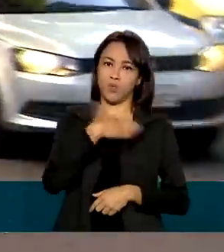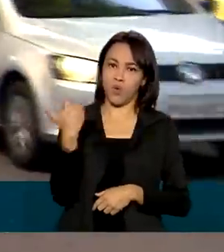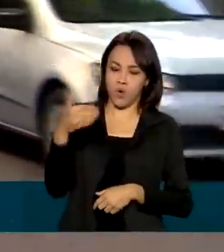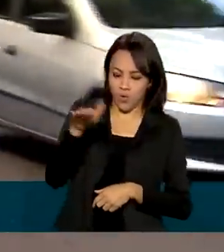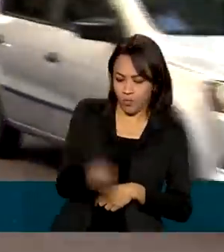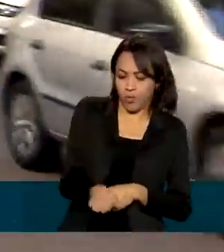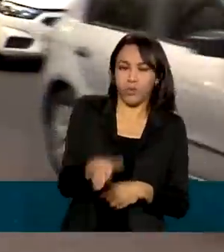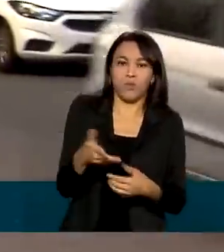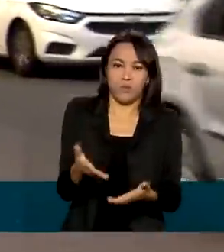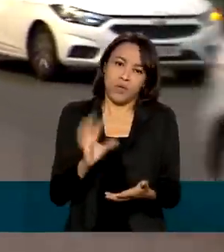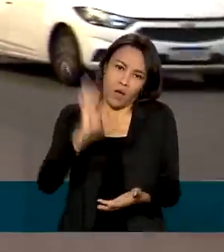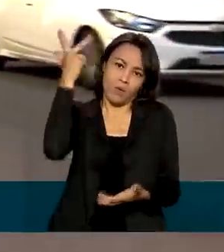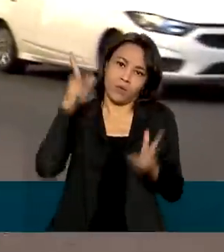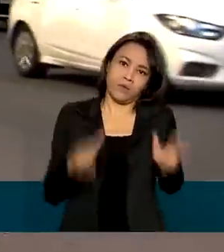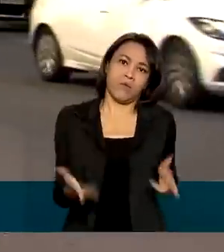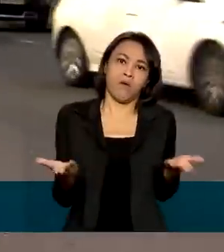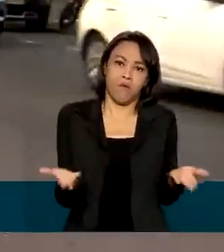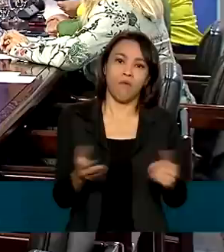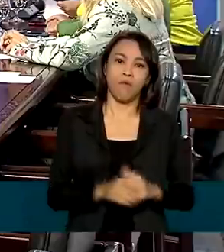Borel, aconteçam. Vamos ouvir.